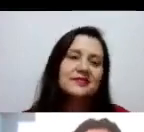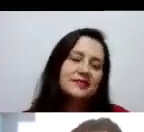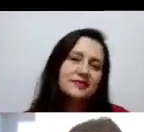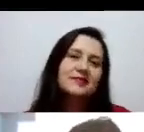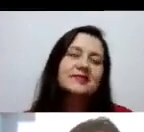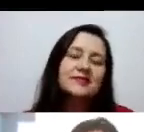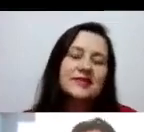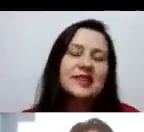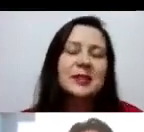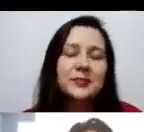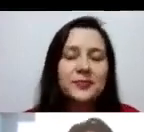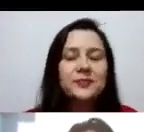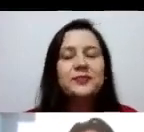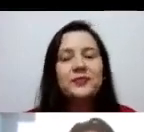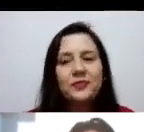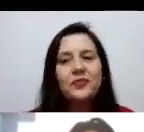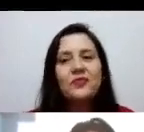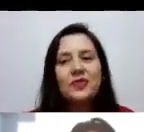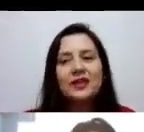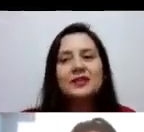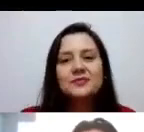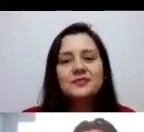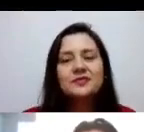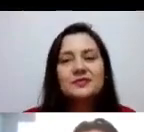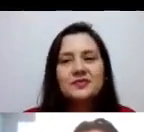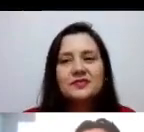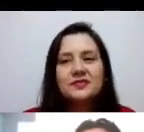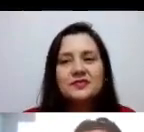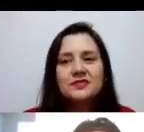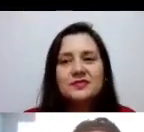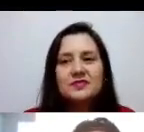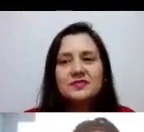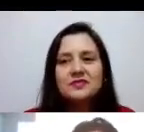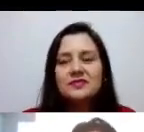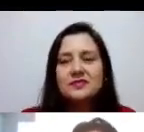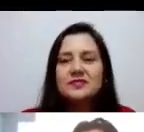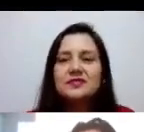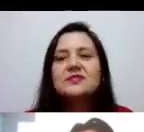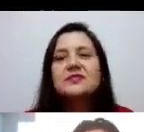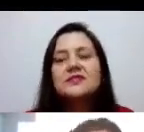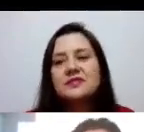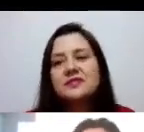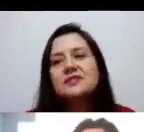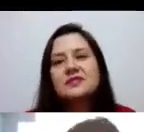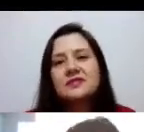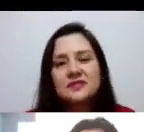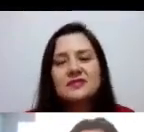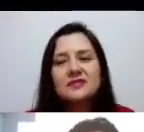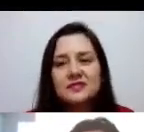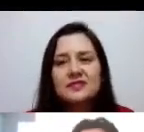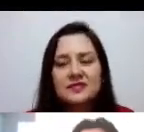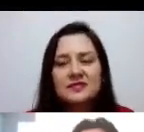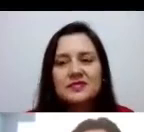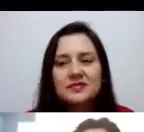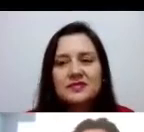muito transitório. Hoje eu posso ser, né, estar diretora de divisão e amanhã voltar para o meu cargo